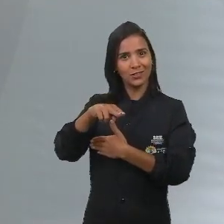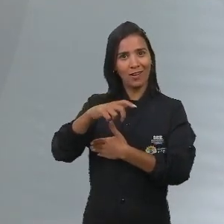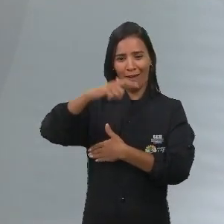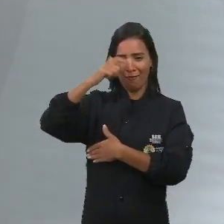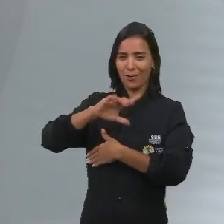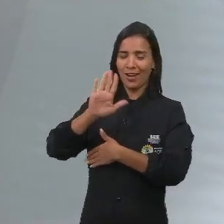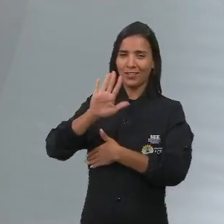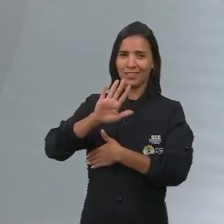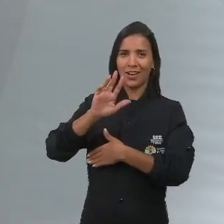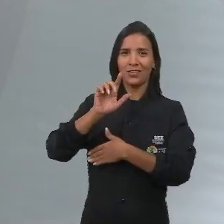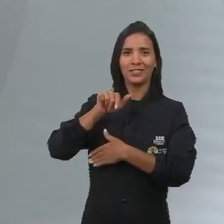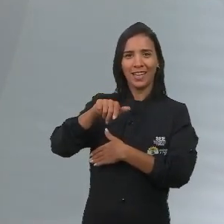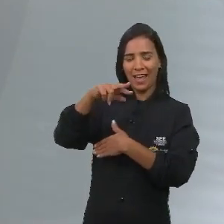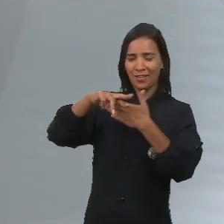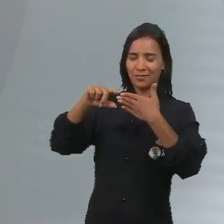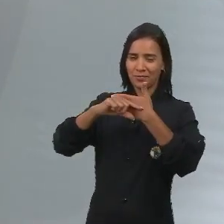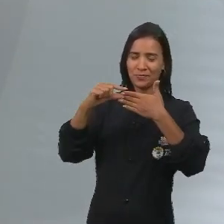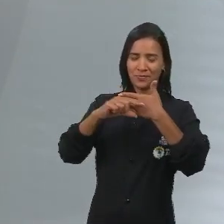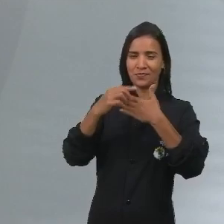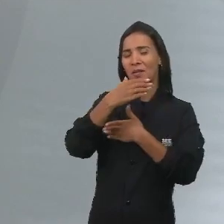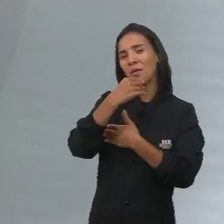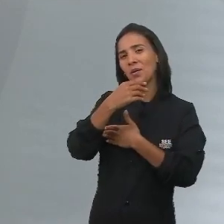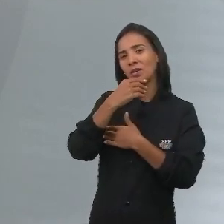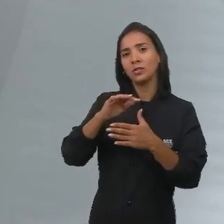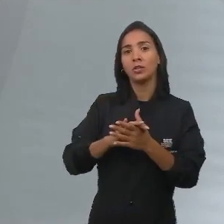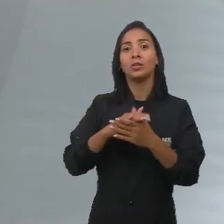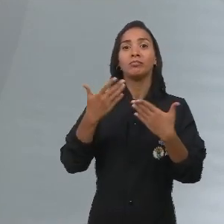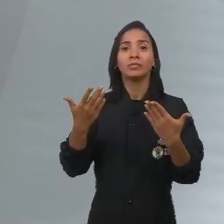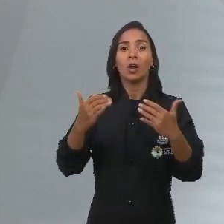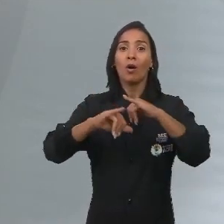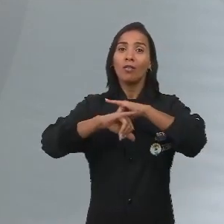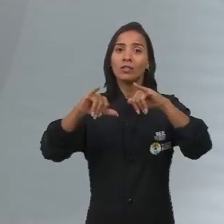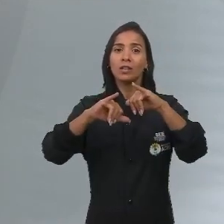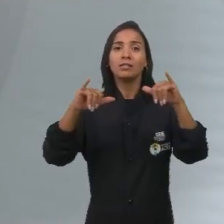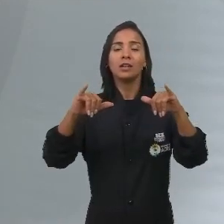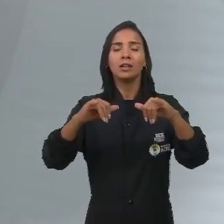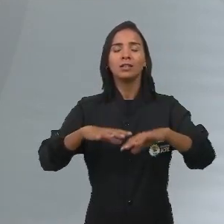fui eu. Mas o que eu tenho para dizer é, respira,